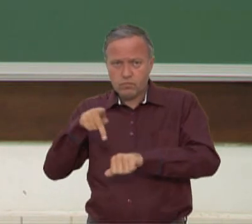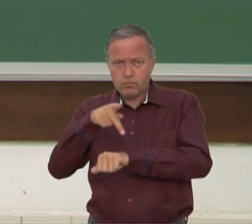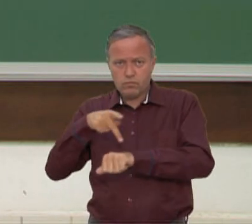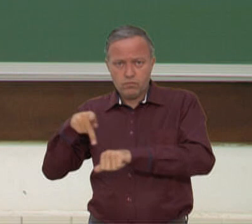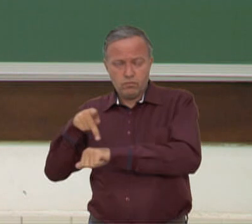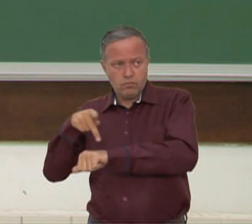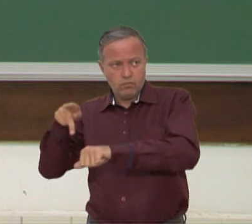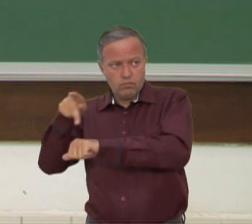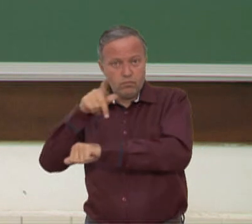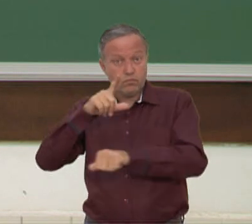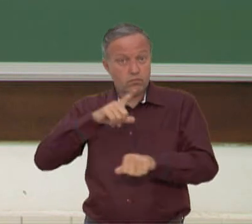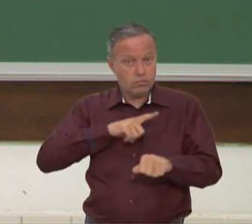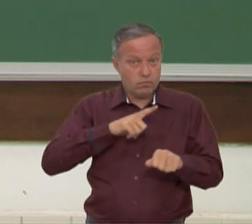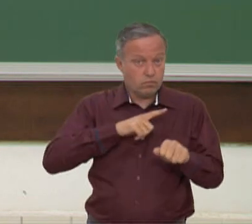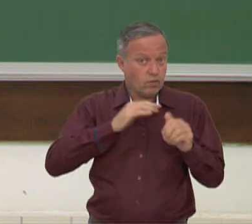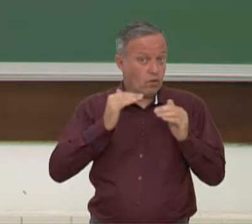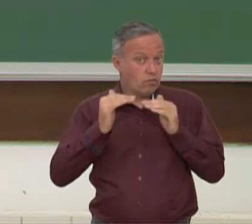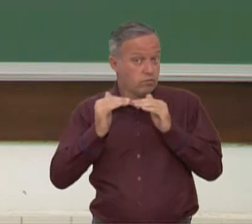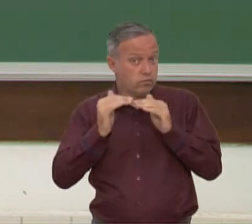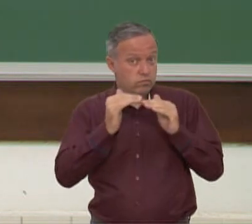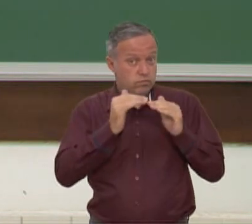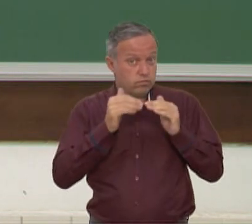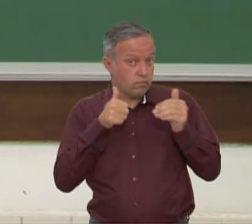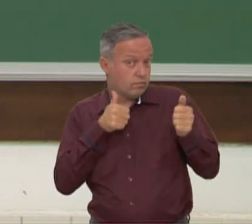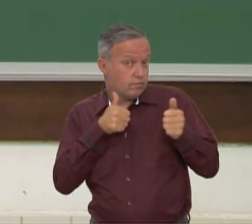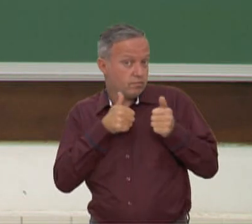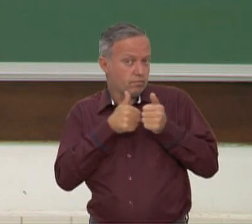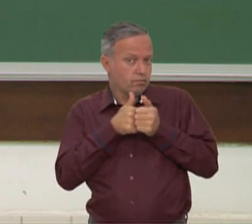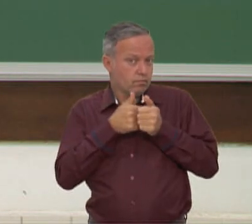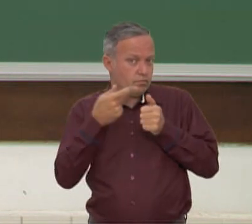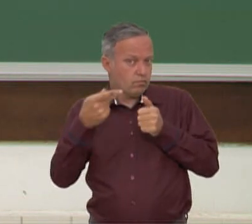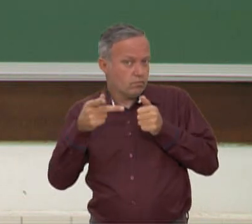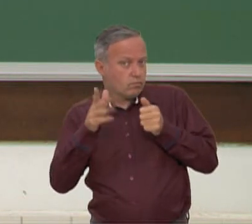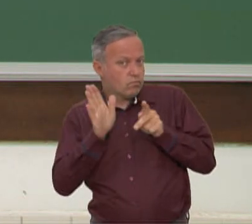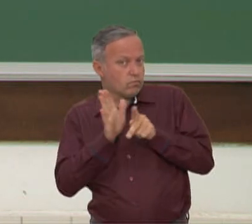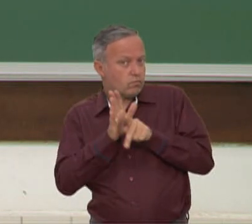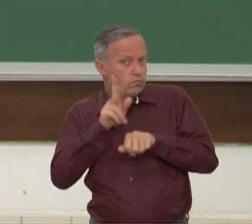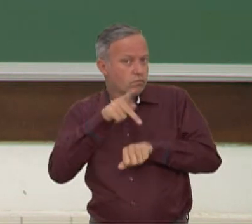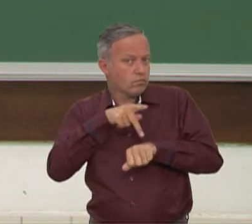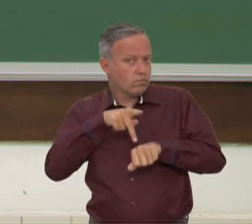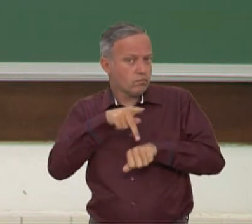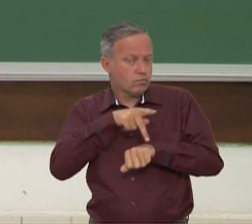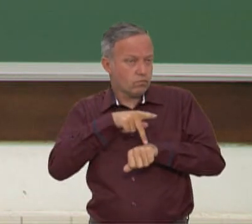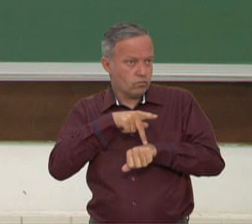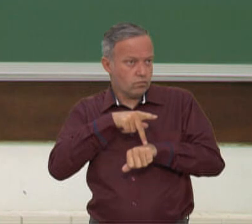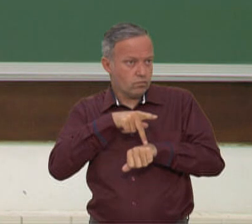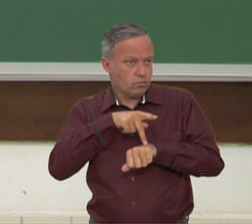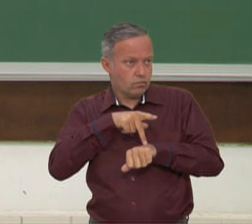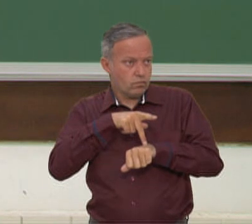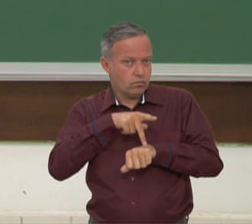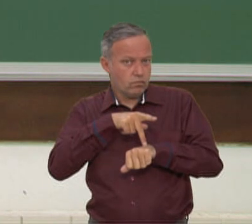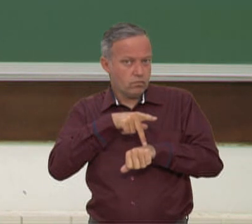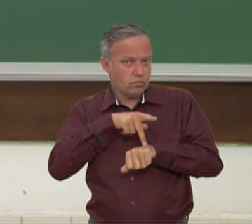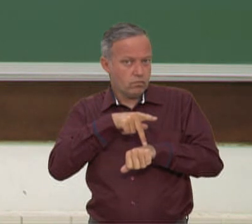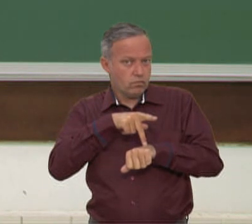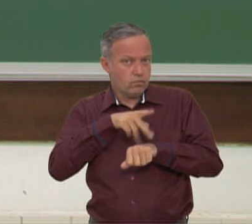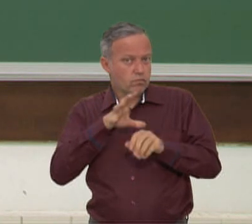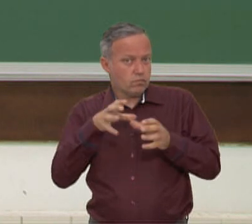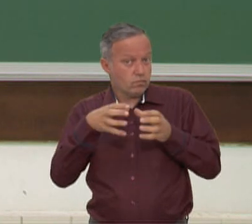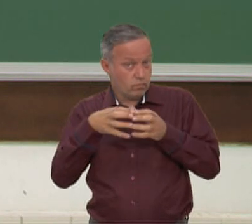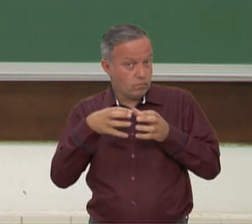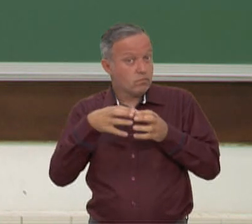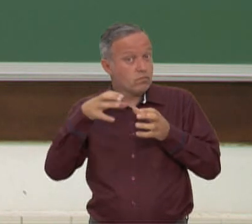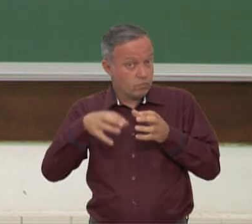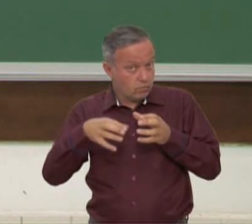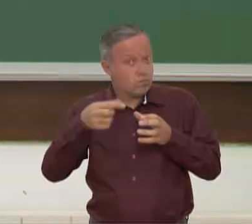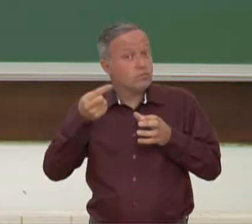maior similaridade, que têm maior proximidade, certo? Então esse seria o principal objetivo da formação dos blocos